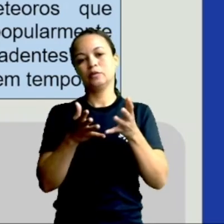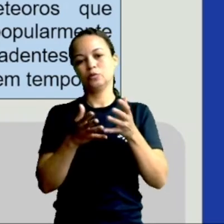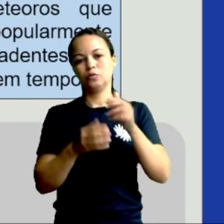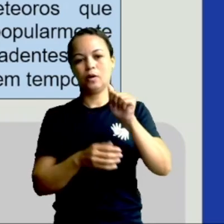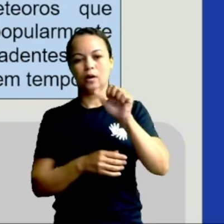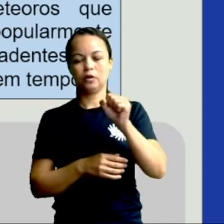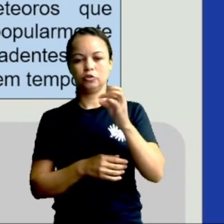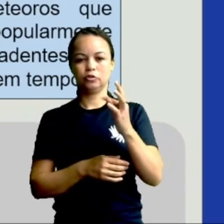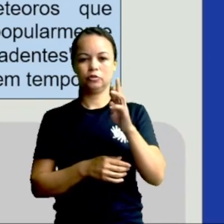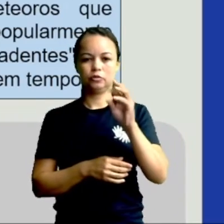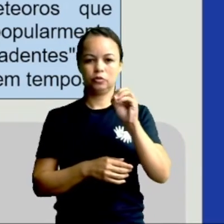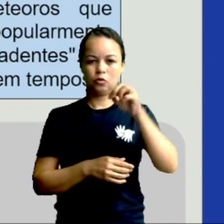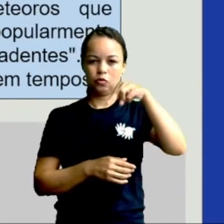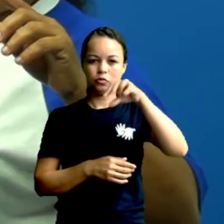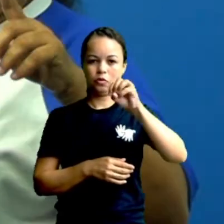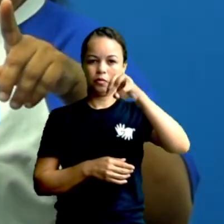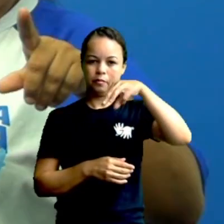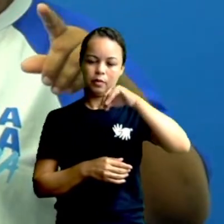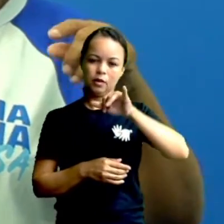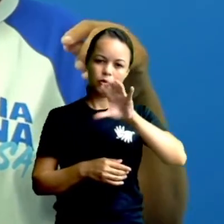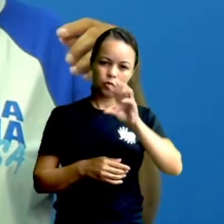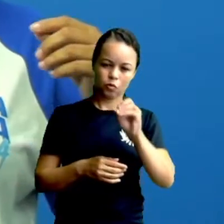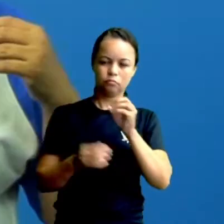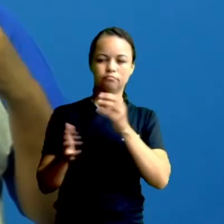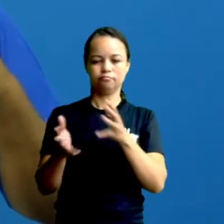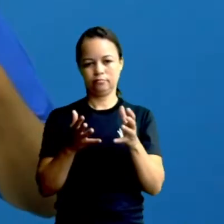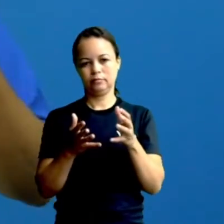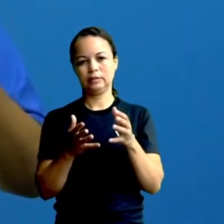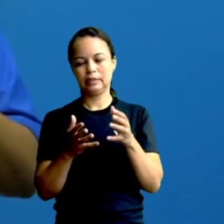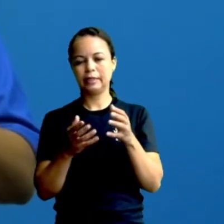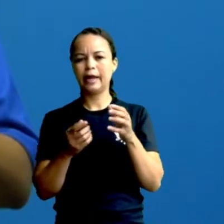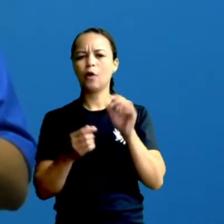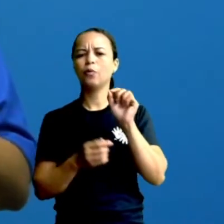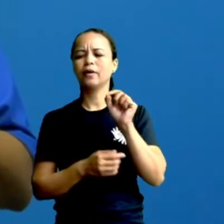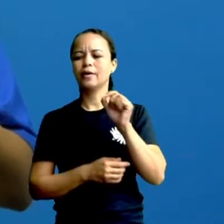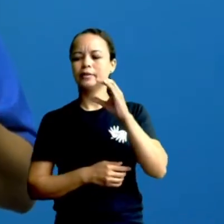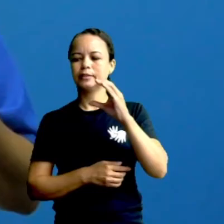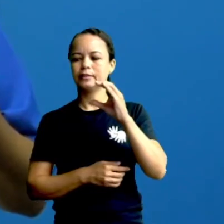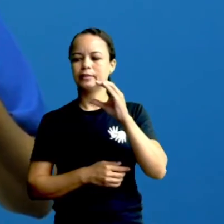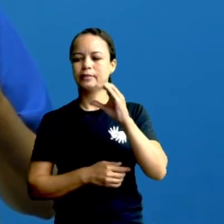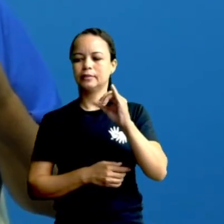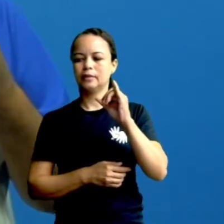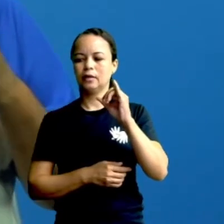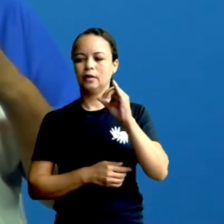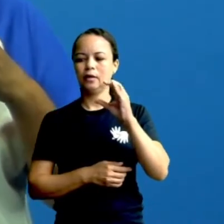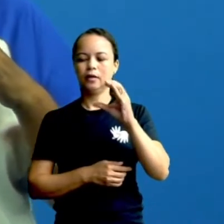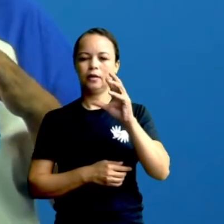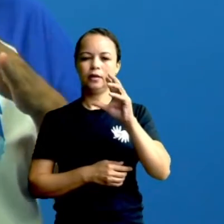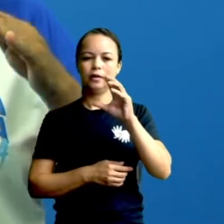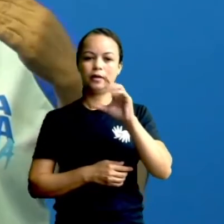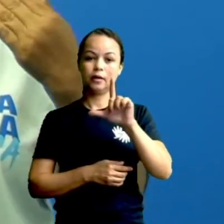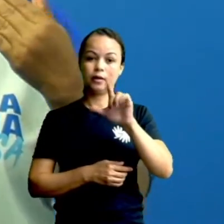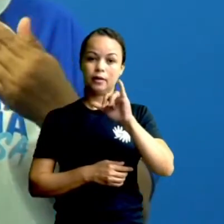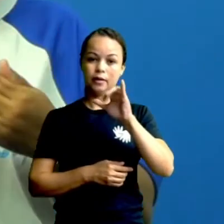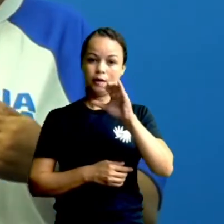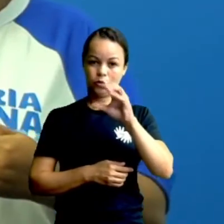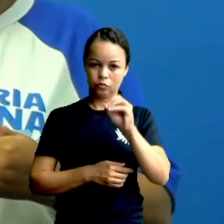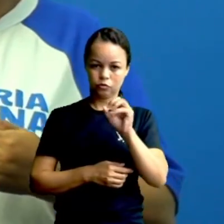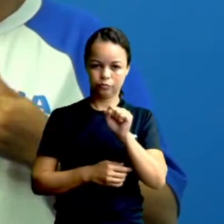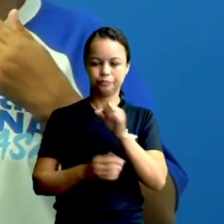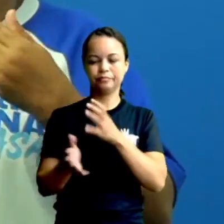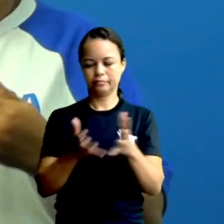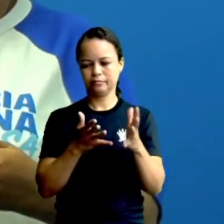astronômicos que são cíclicos. Se a gente perceber e observar, geralmente todas